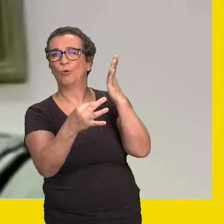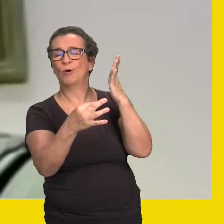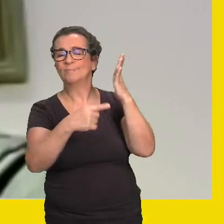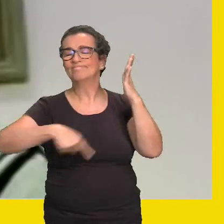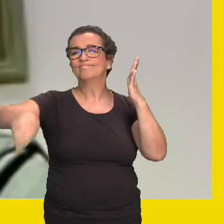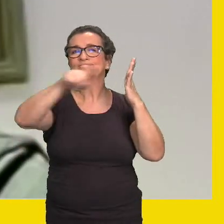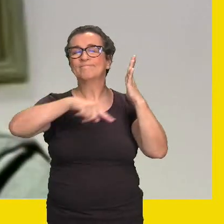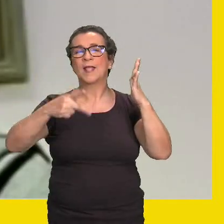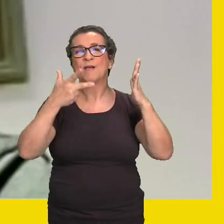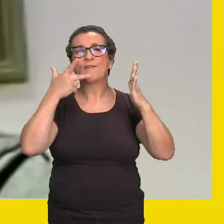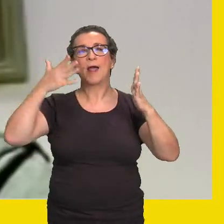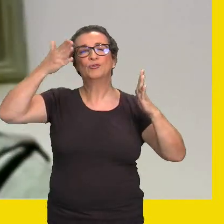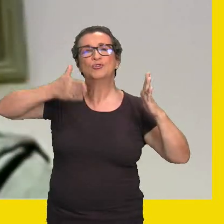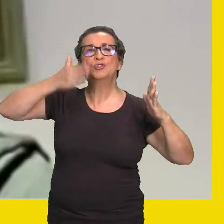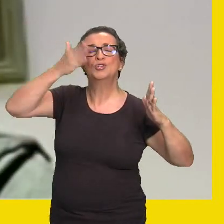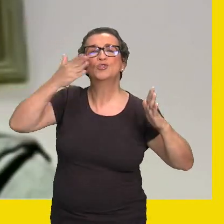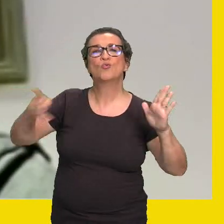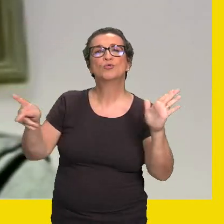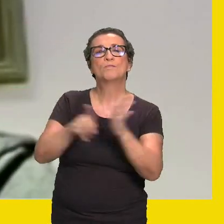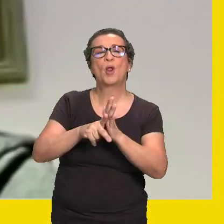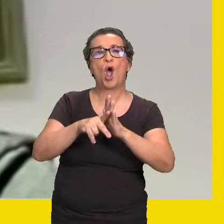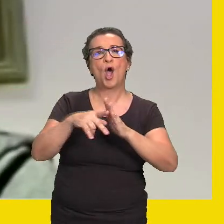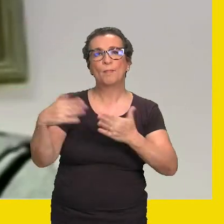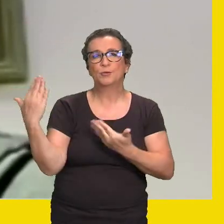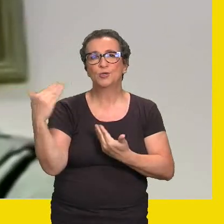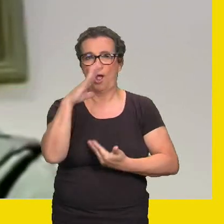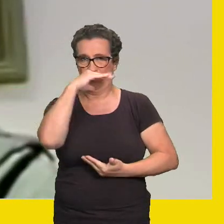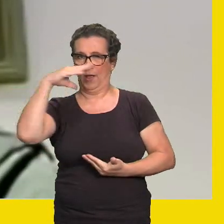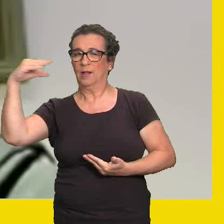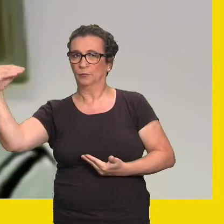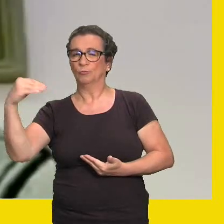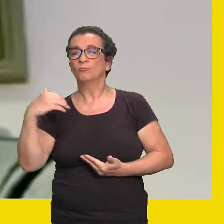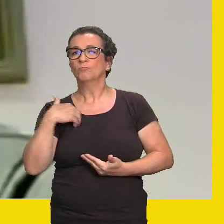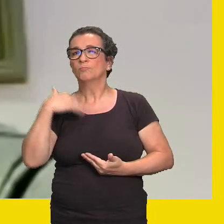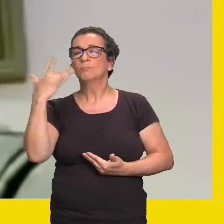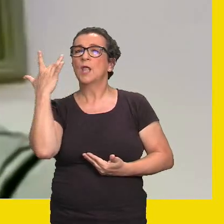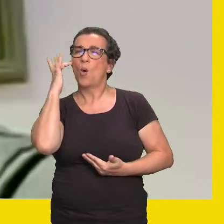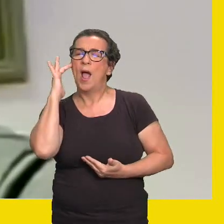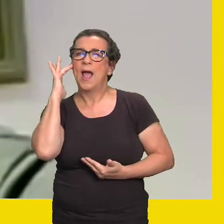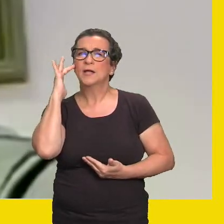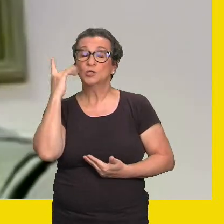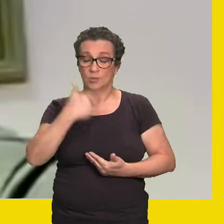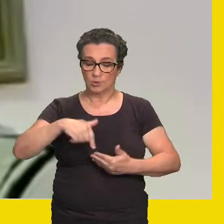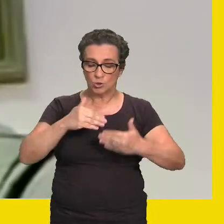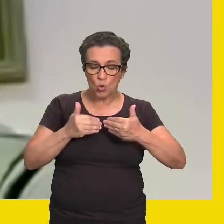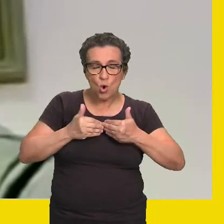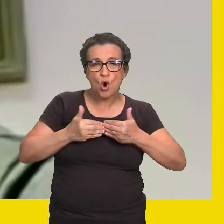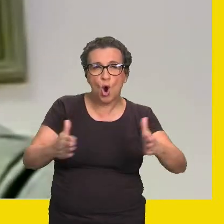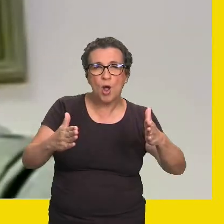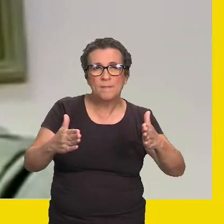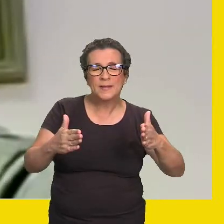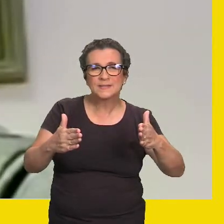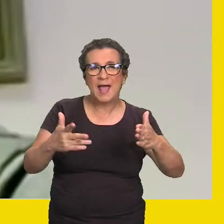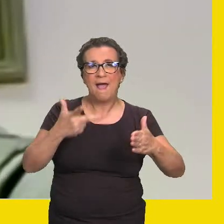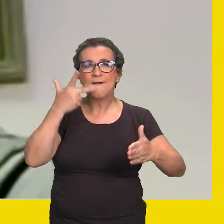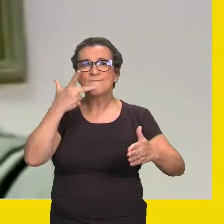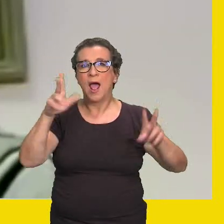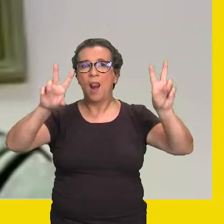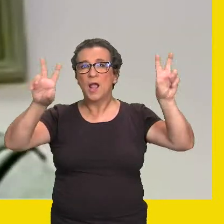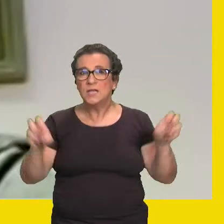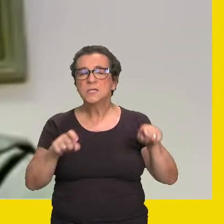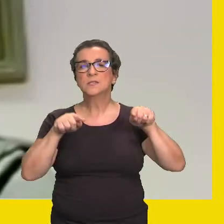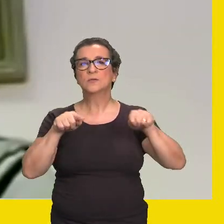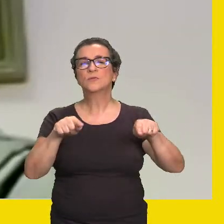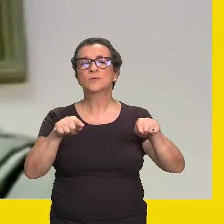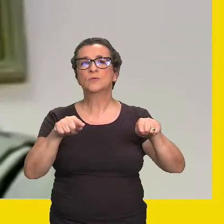nossos escopos de educação de jovens e adultos. E eu acho que para a gente começar a pensar e conversar sobre isso, né,